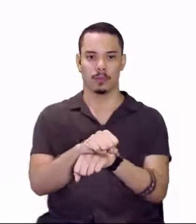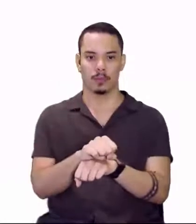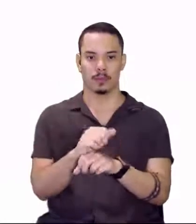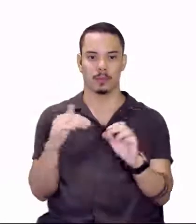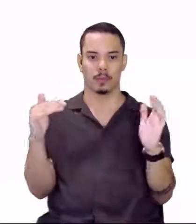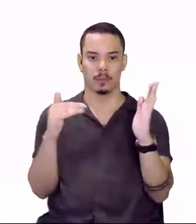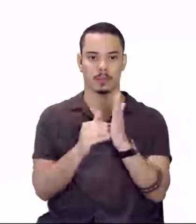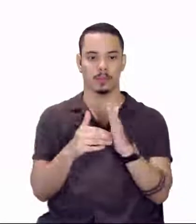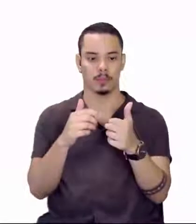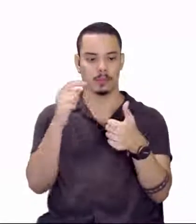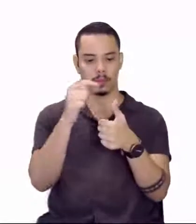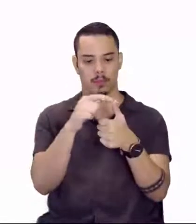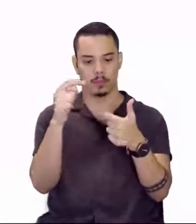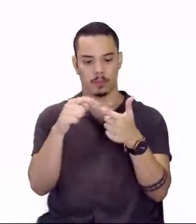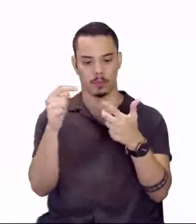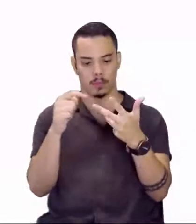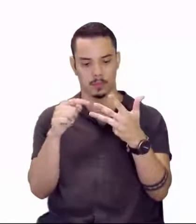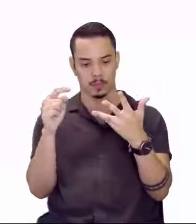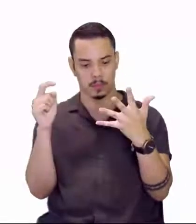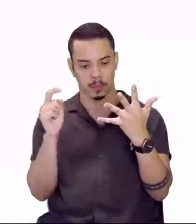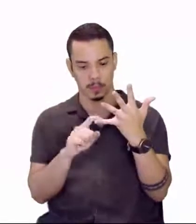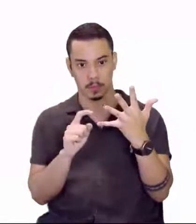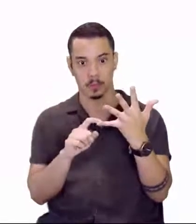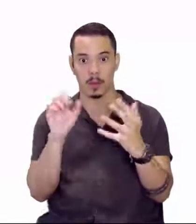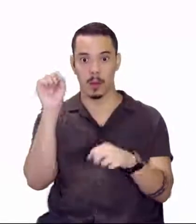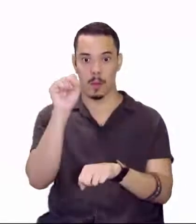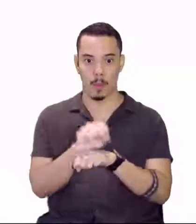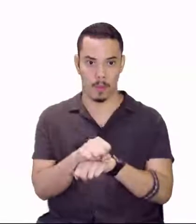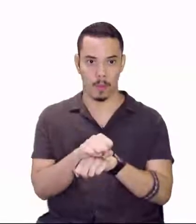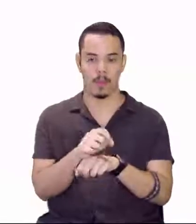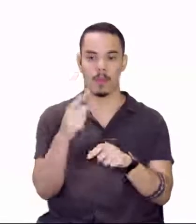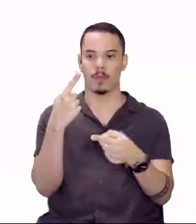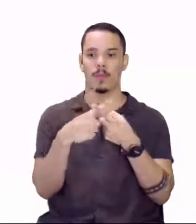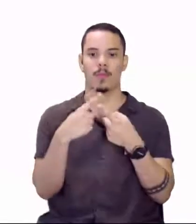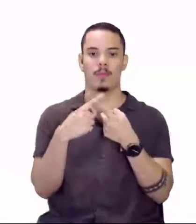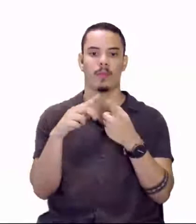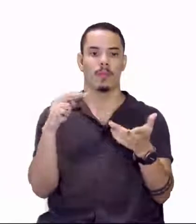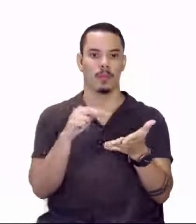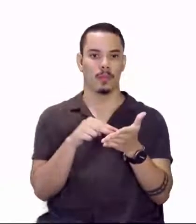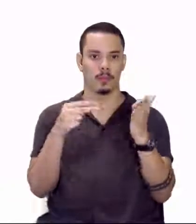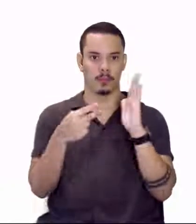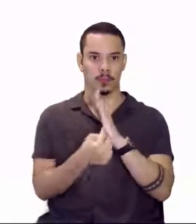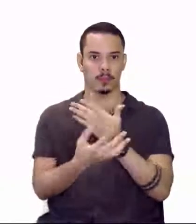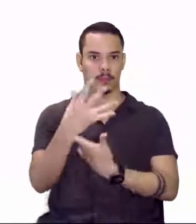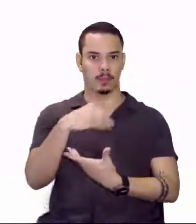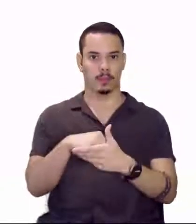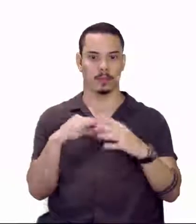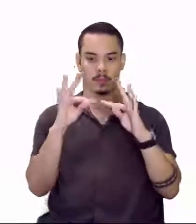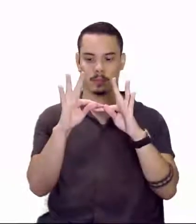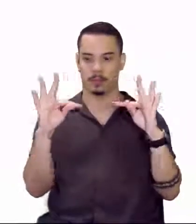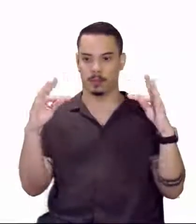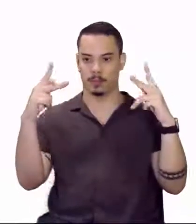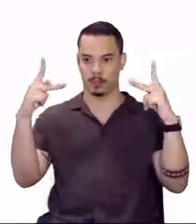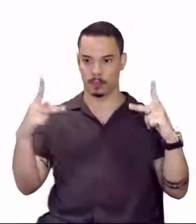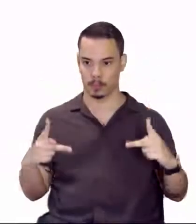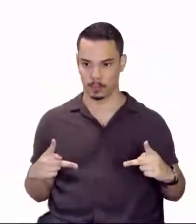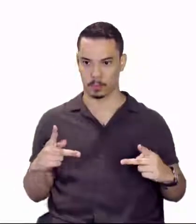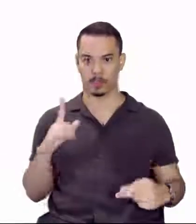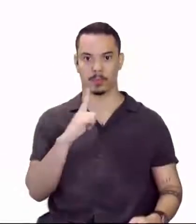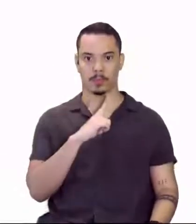camada, no nível 5, é porque aquele elemento químico na tabela periódica, ele